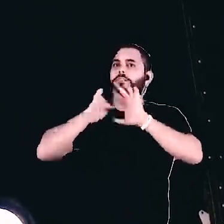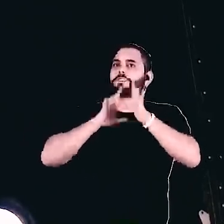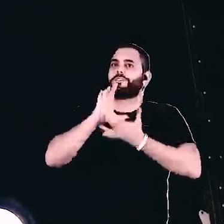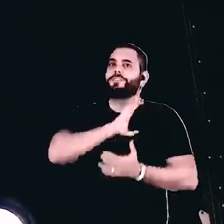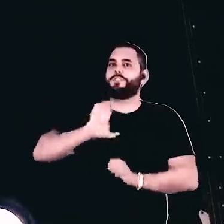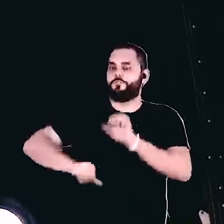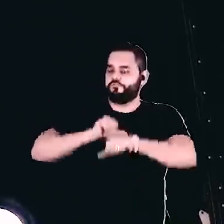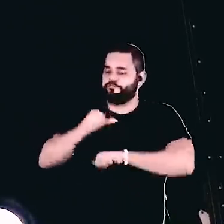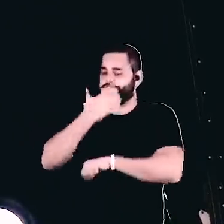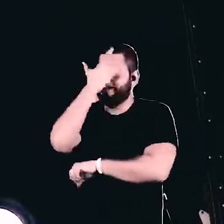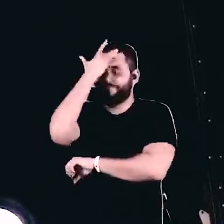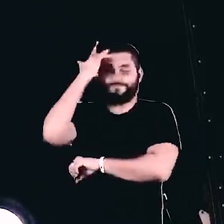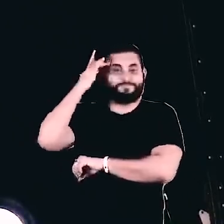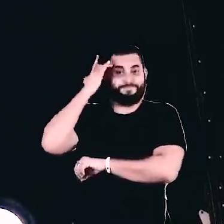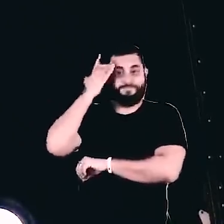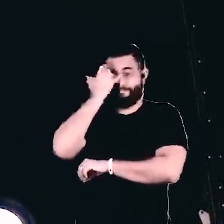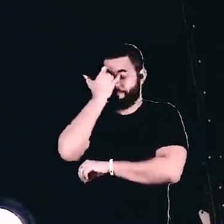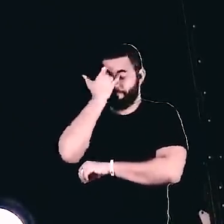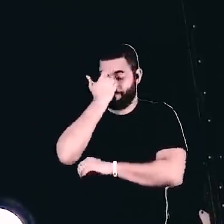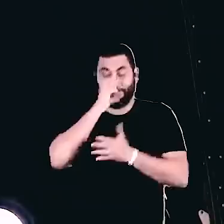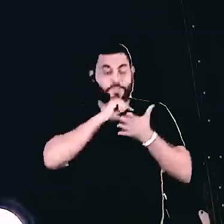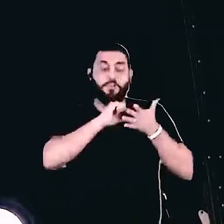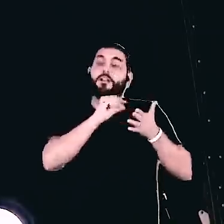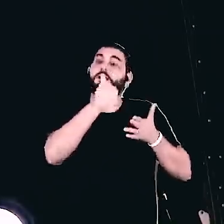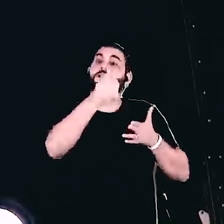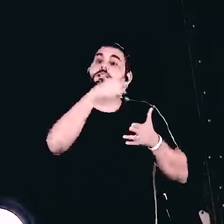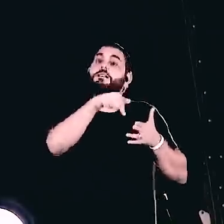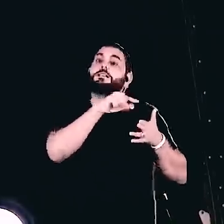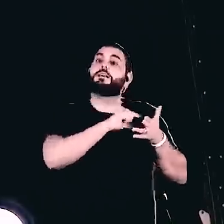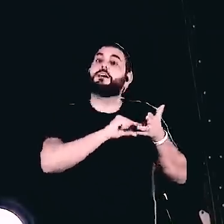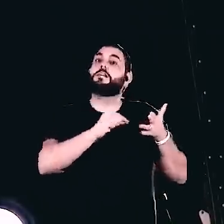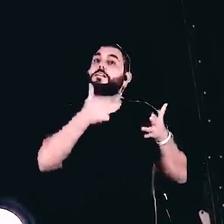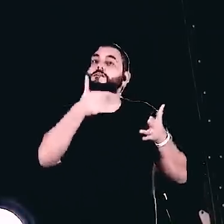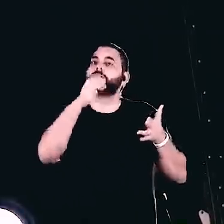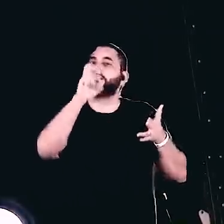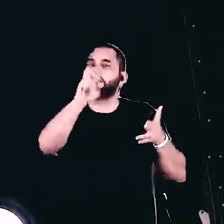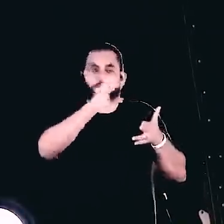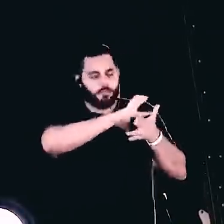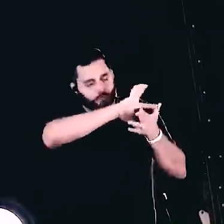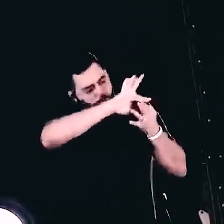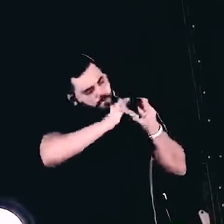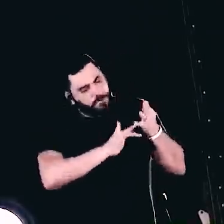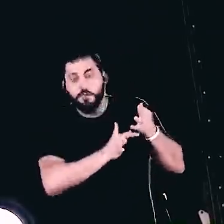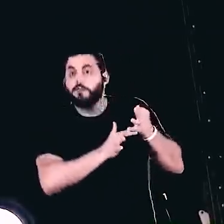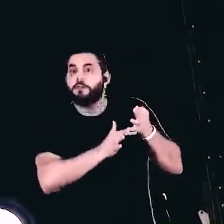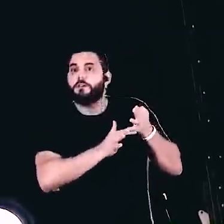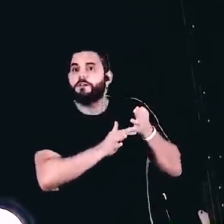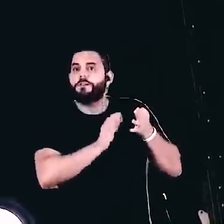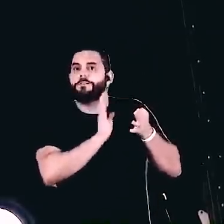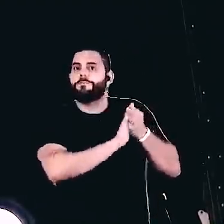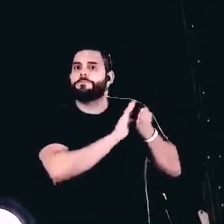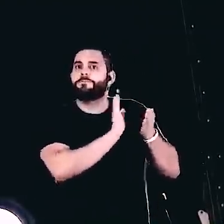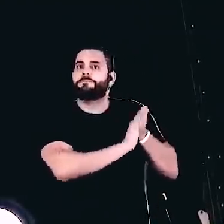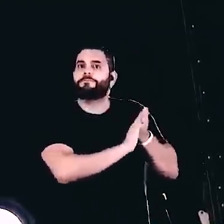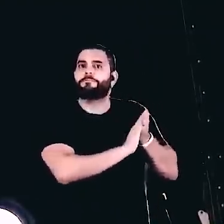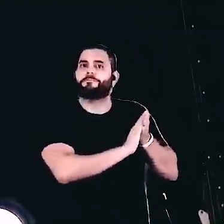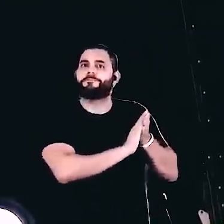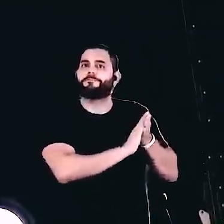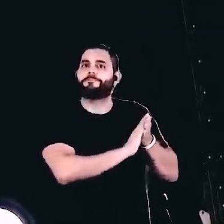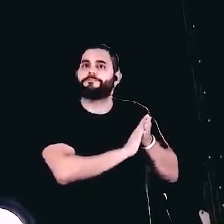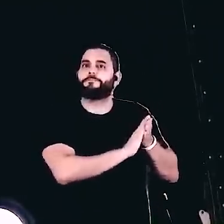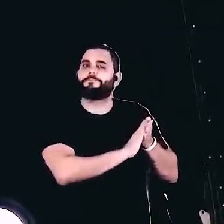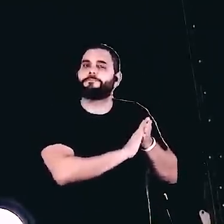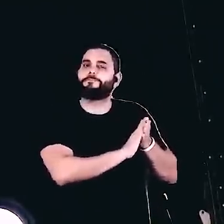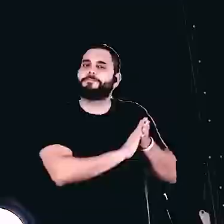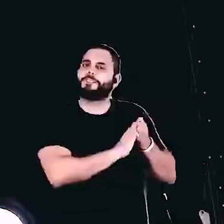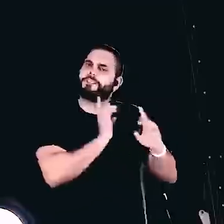transformando a vida das pessoas. Do verso 17 ao verso 25, a gente vai ler exatamente